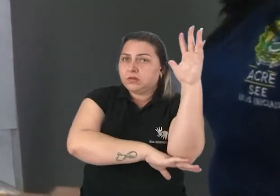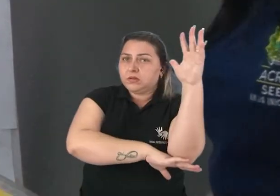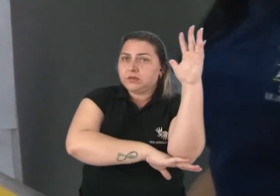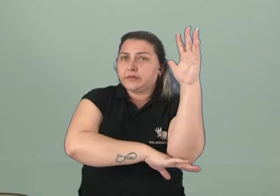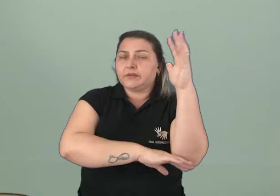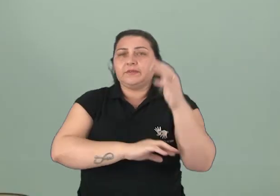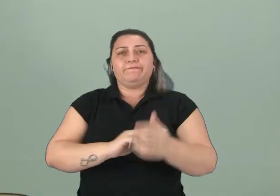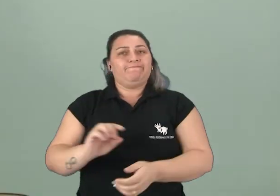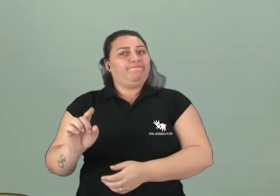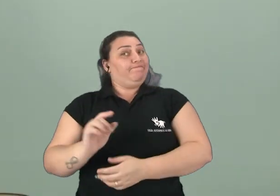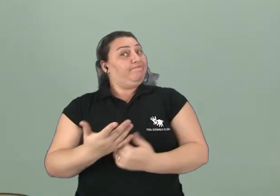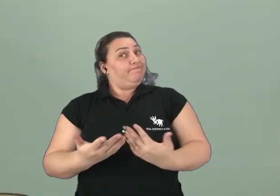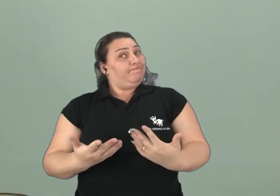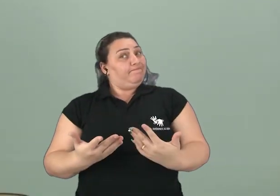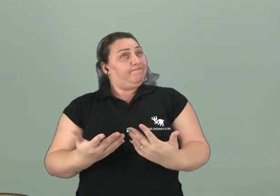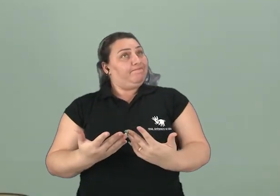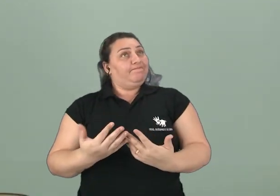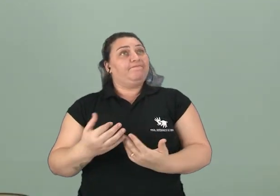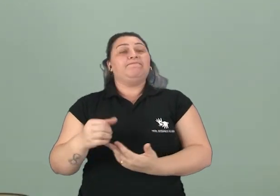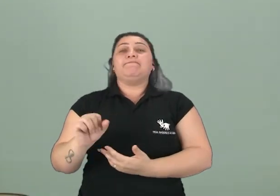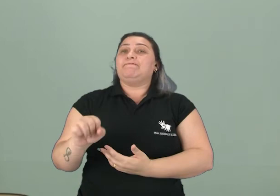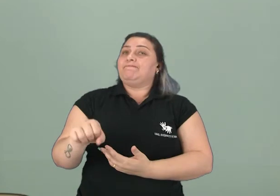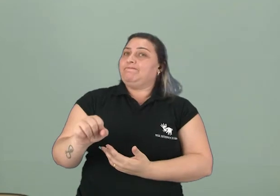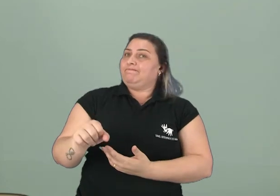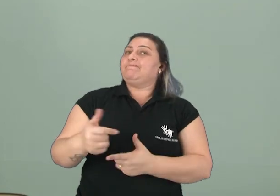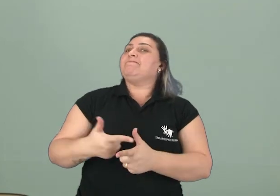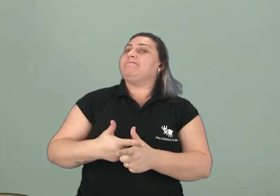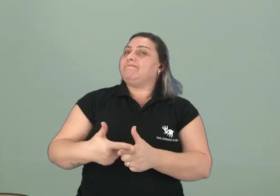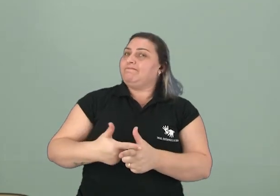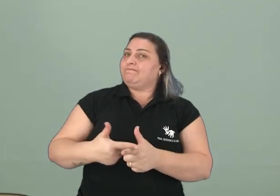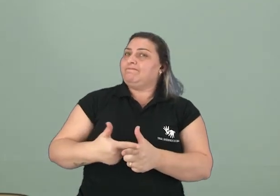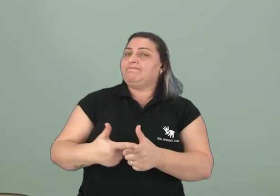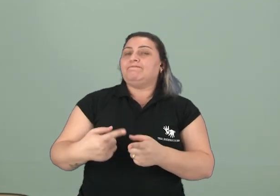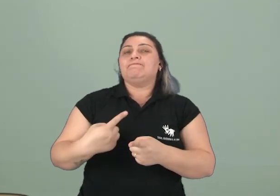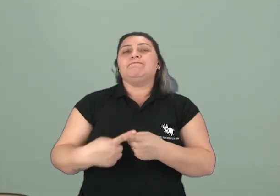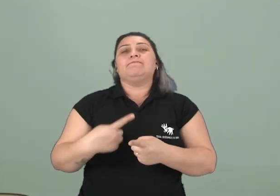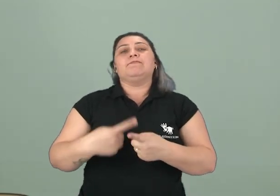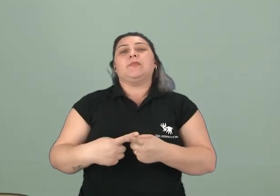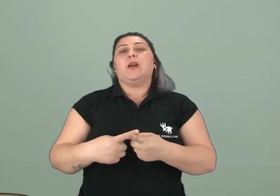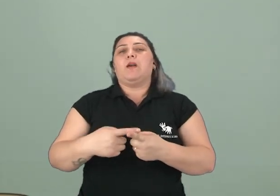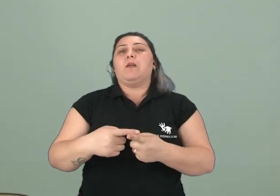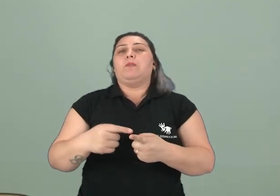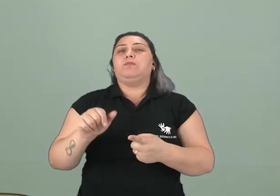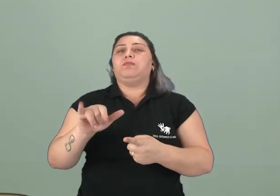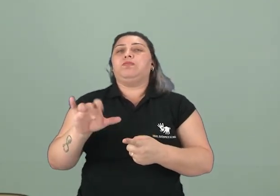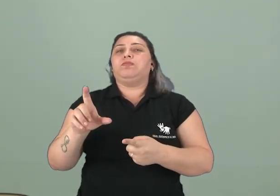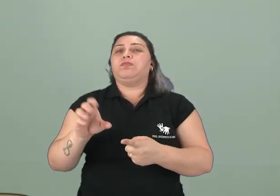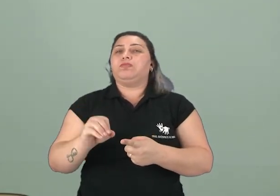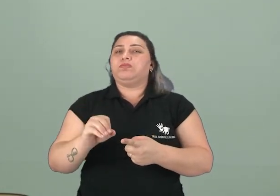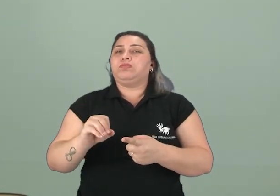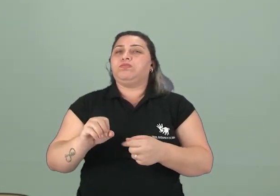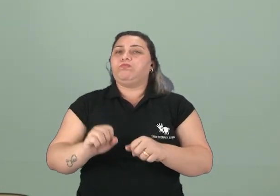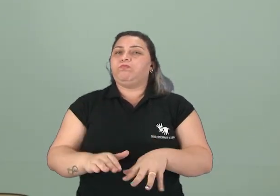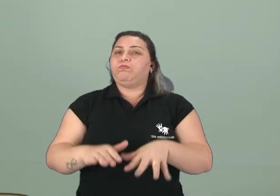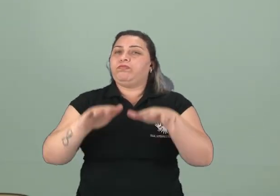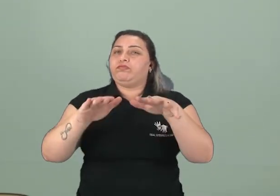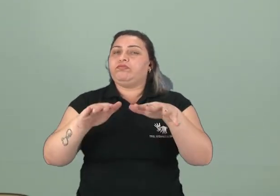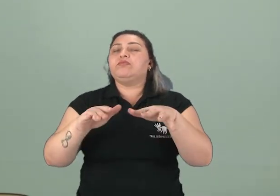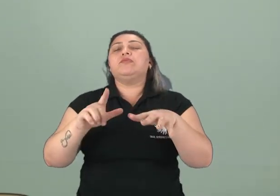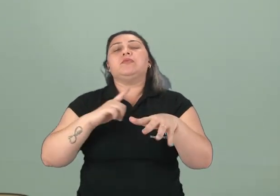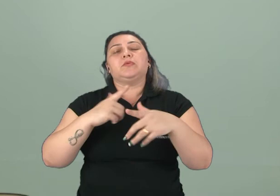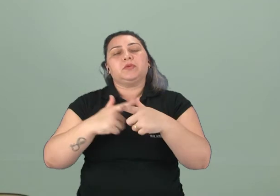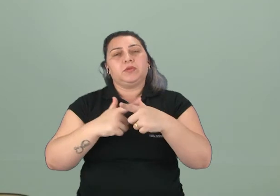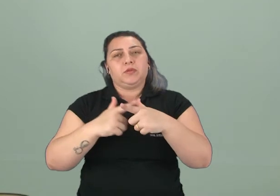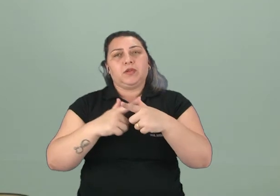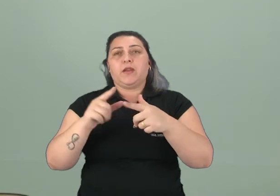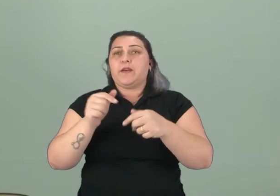ambientais? Sim, é um problema, porque é o acúmulo de lixo, tem vários outros problemas quando não é feito